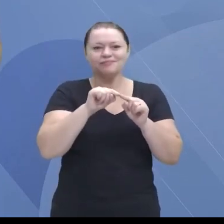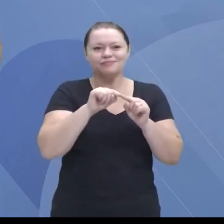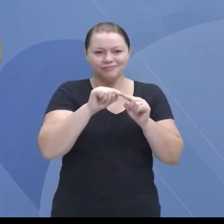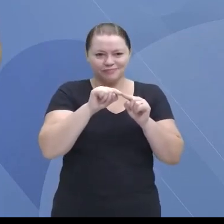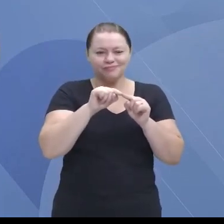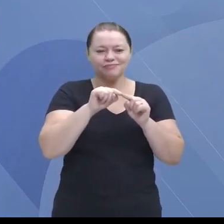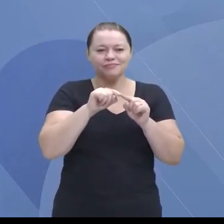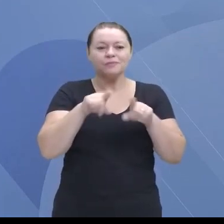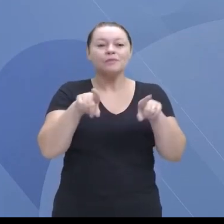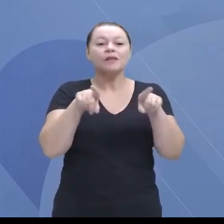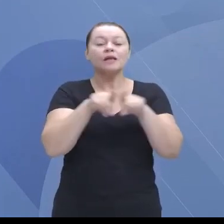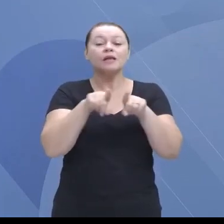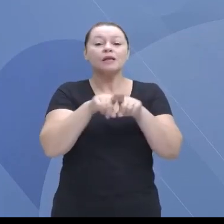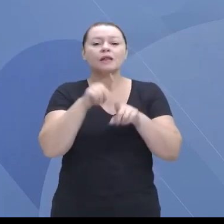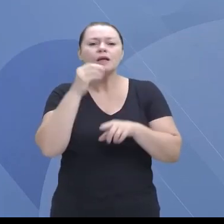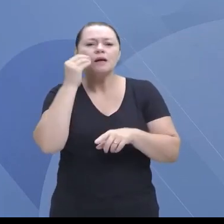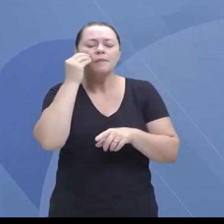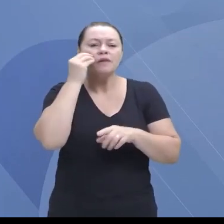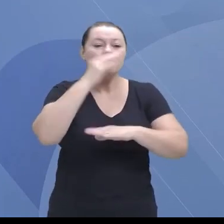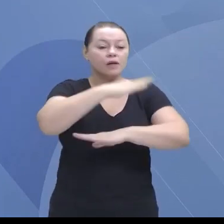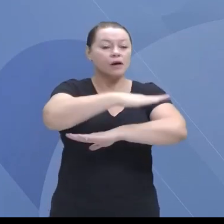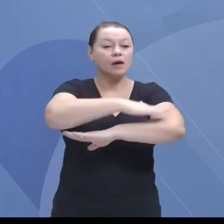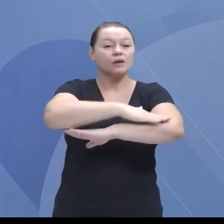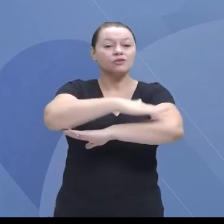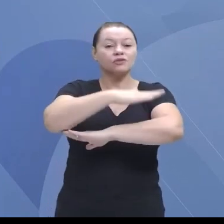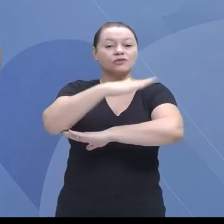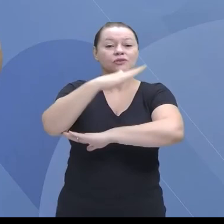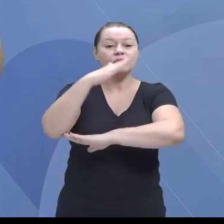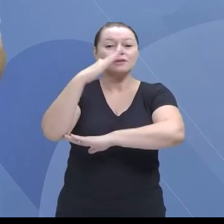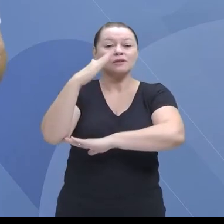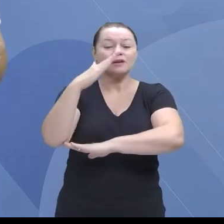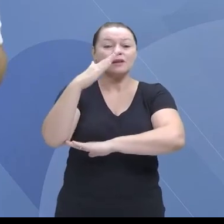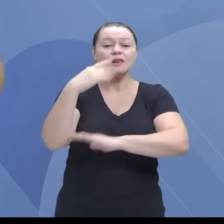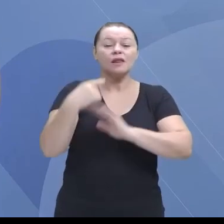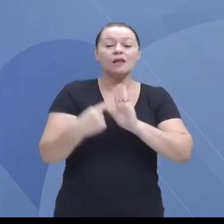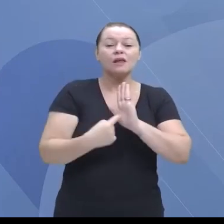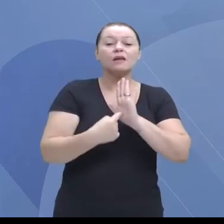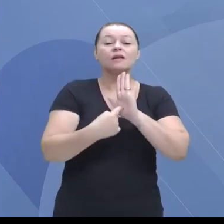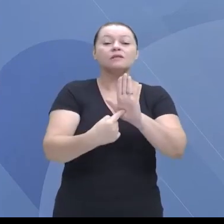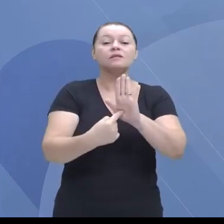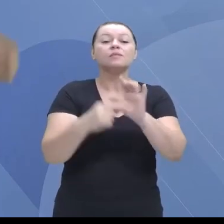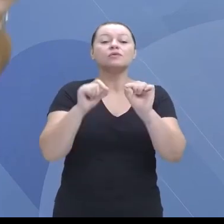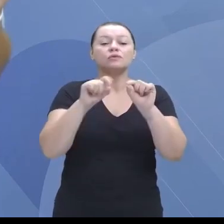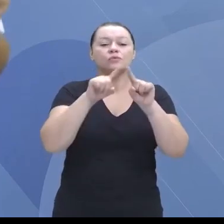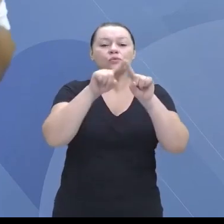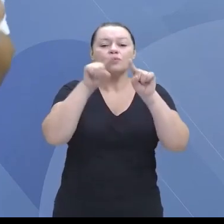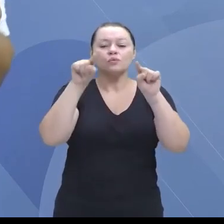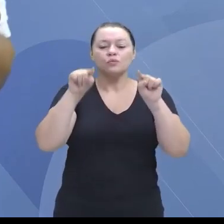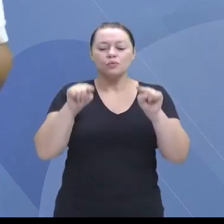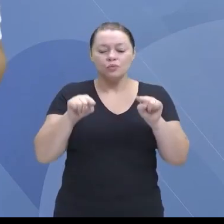Podemos também verificar que as janelas representam o quadrado,